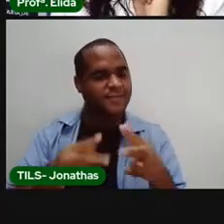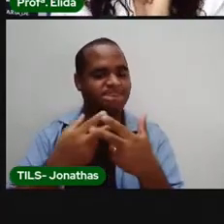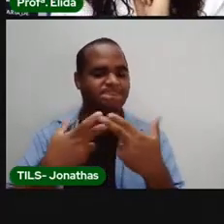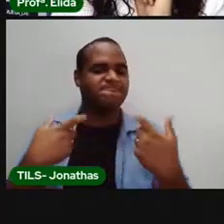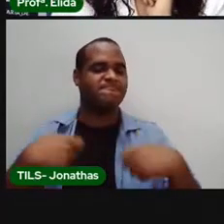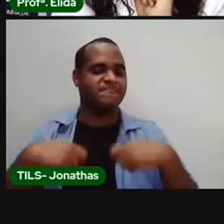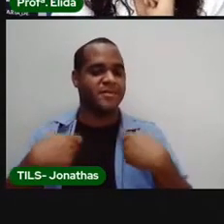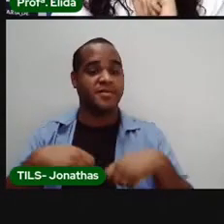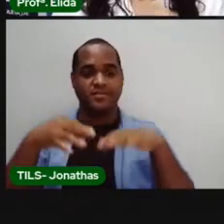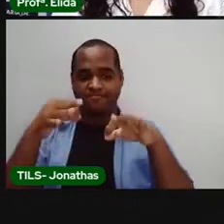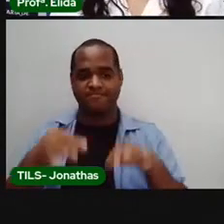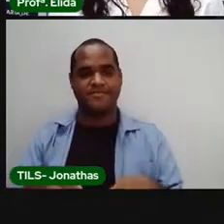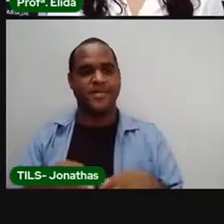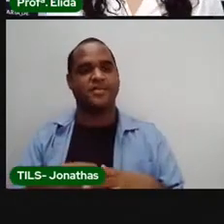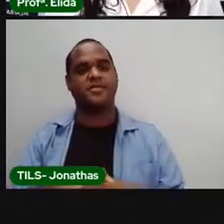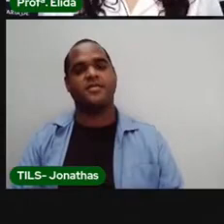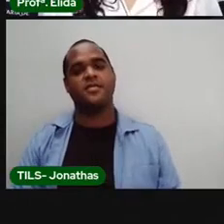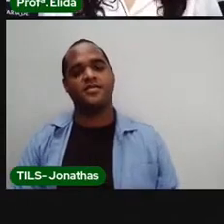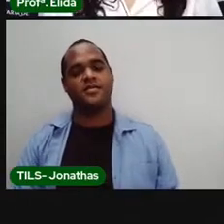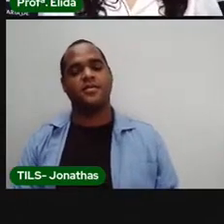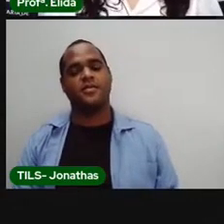lugar